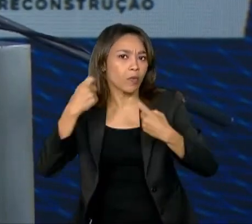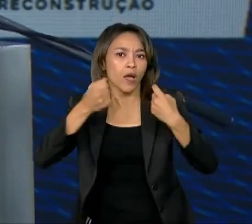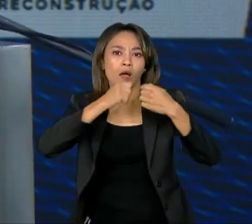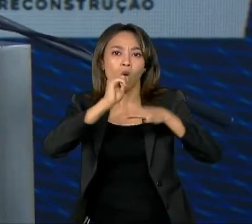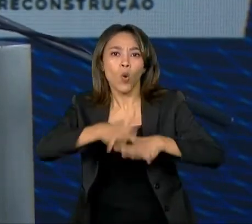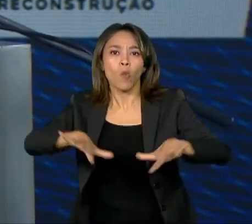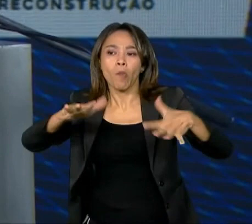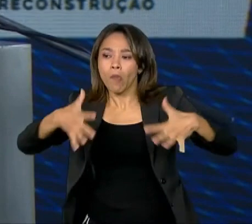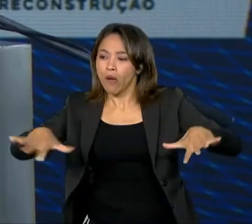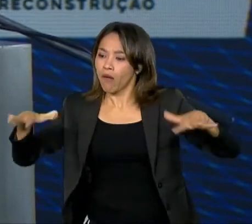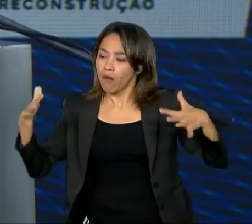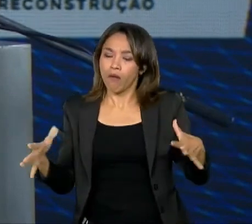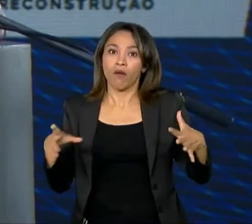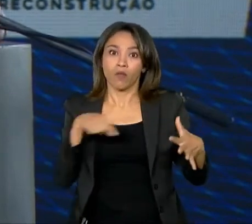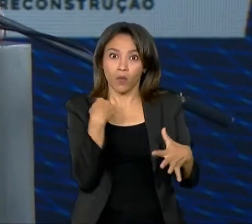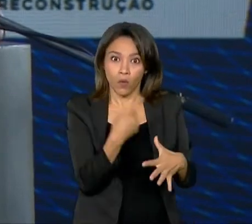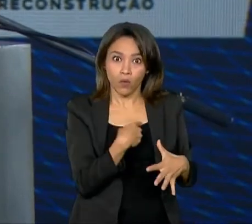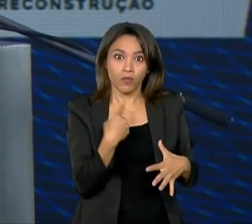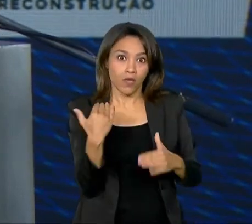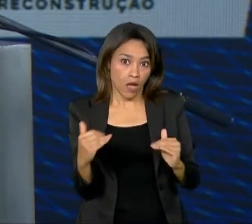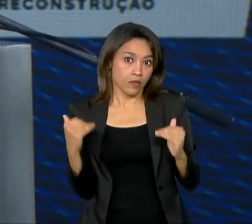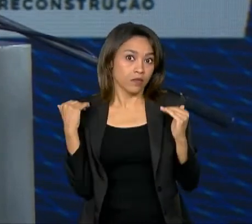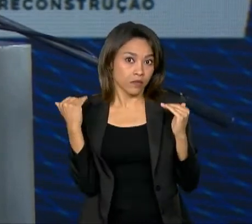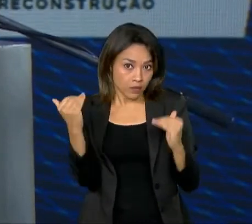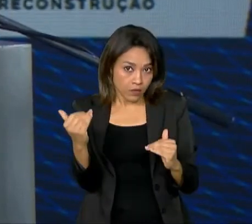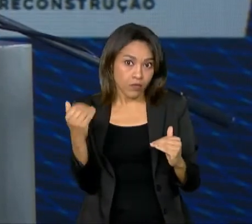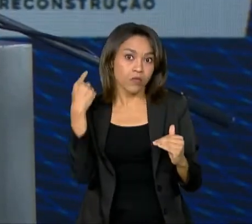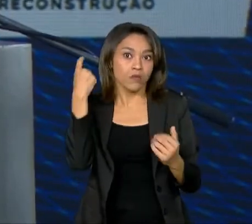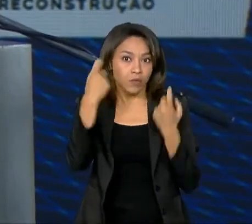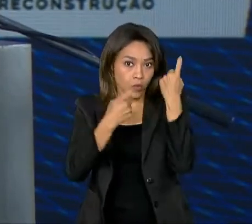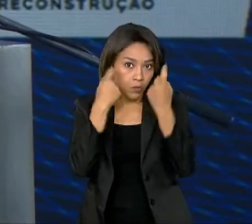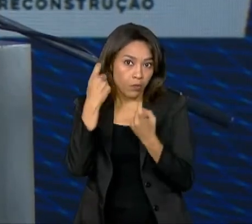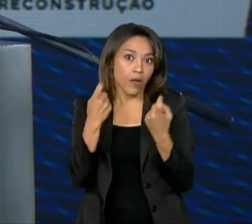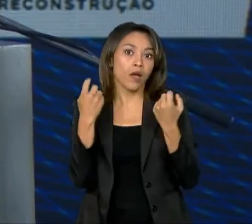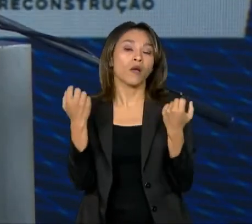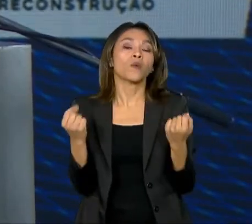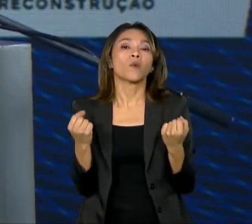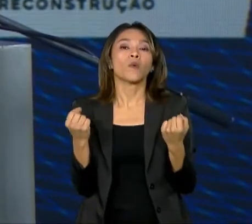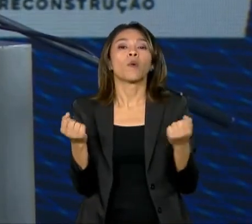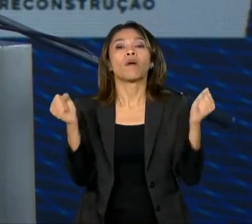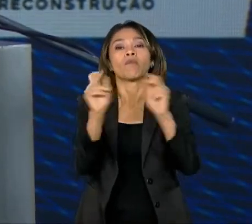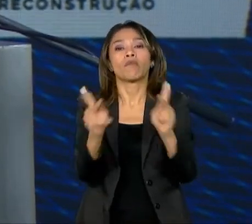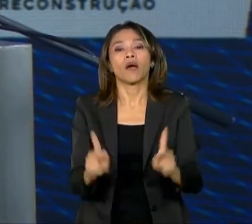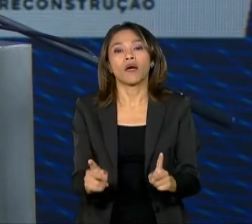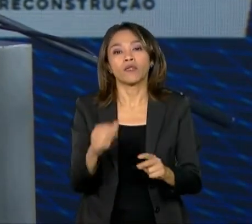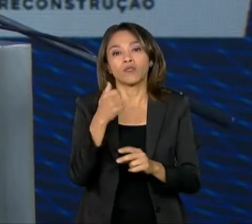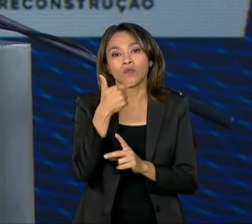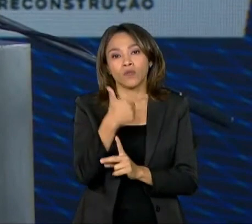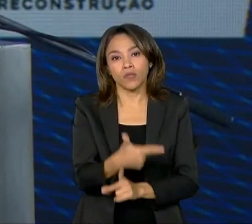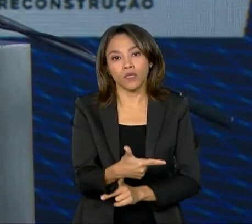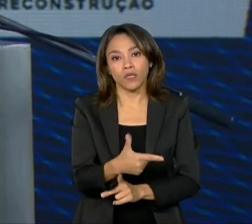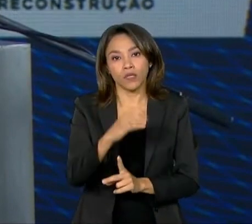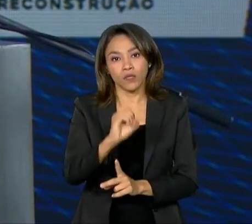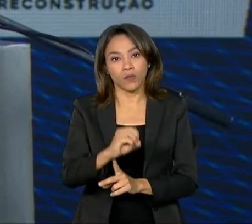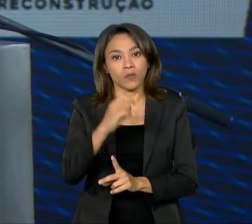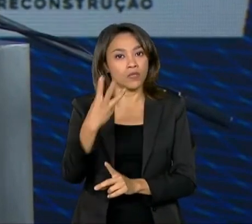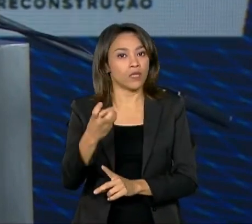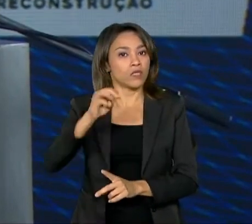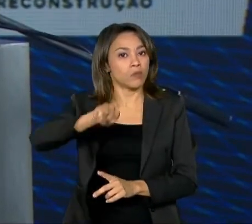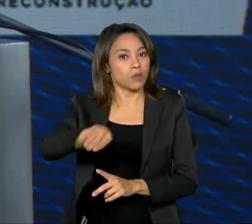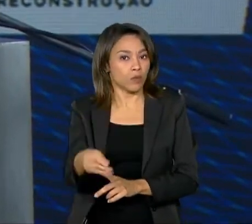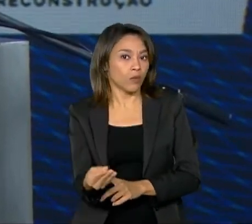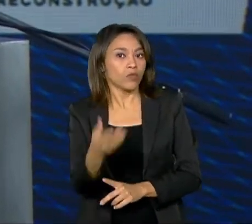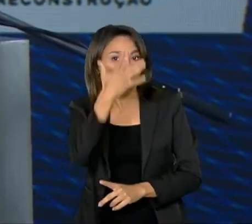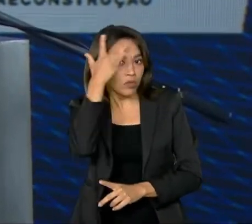sobretudo Nós temos que nos preocupar com a tranquilidade de 203 milhões de brasileiros que moram nesse